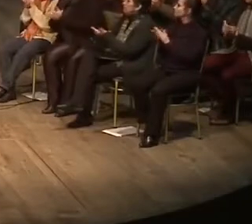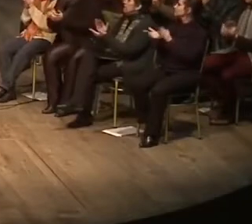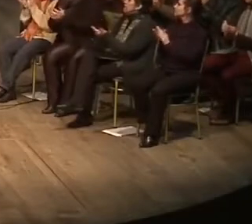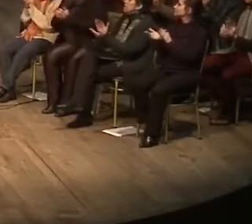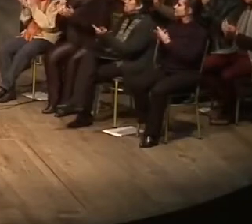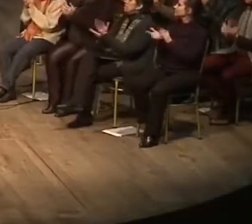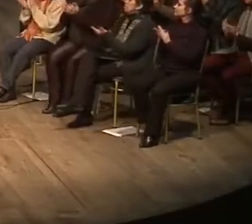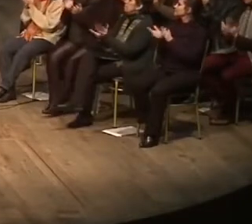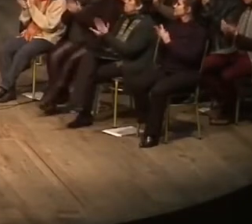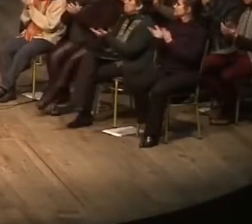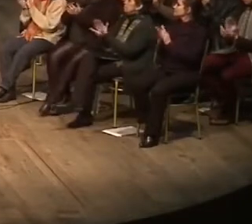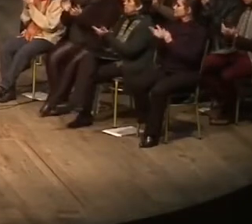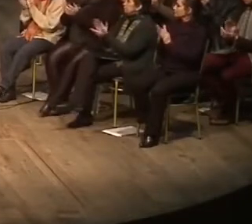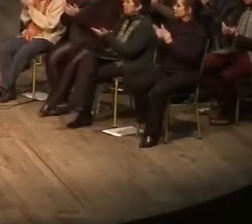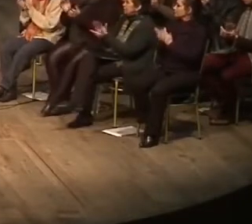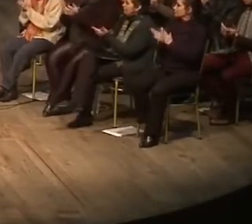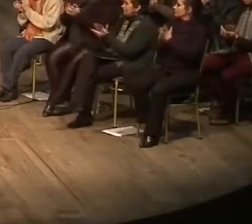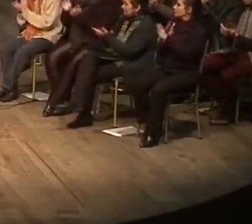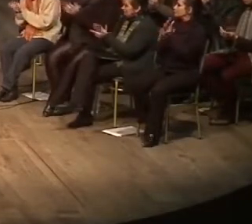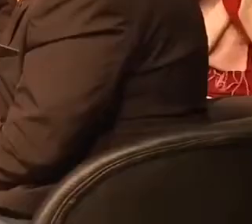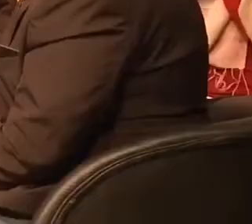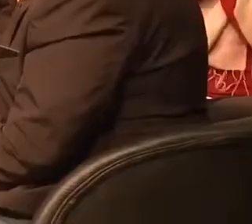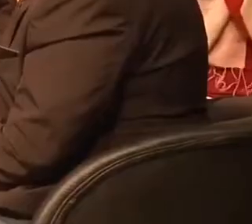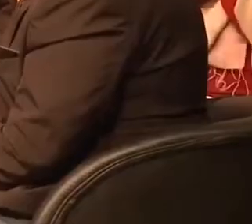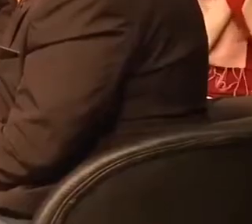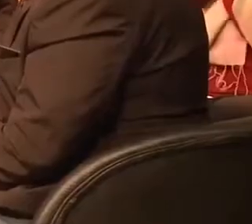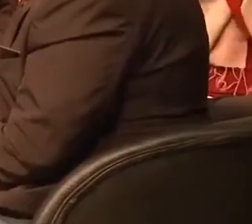alguém tem perguntas